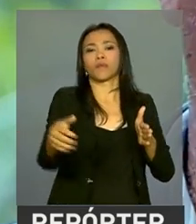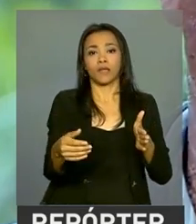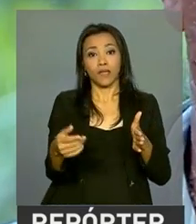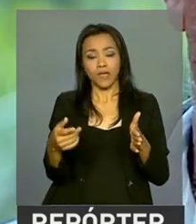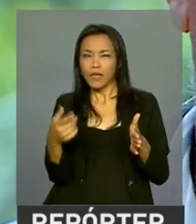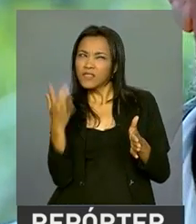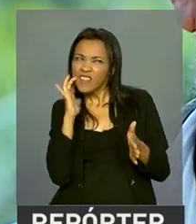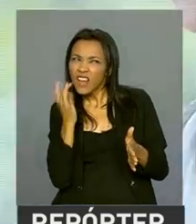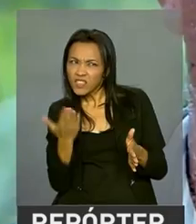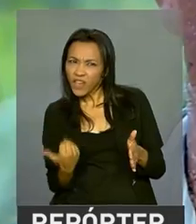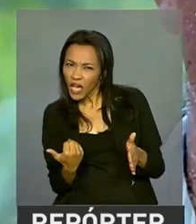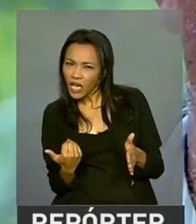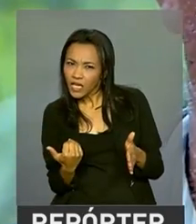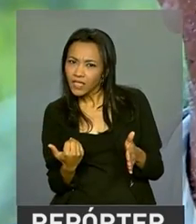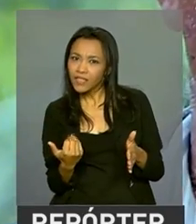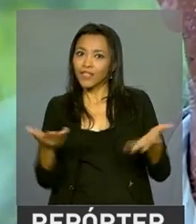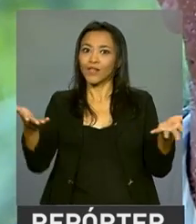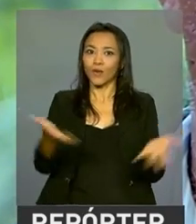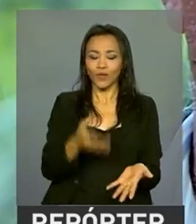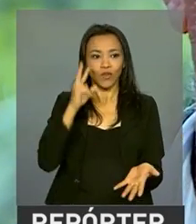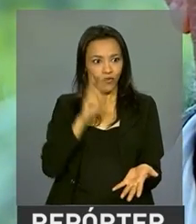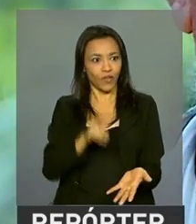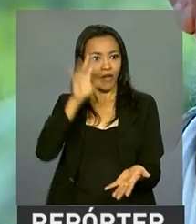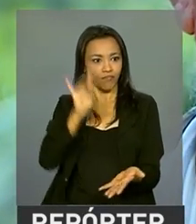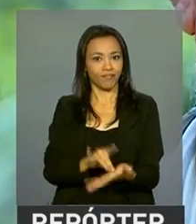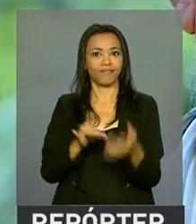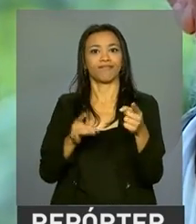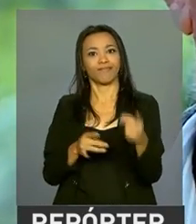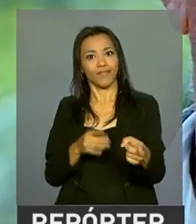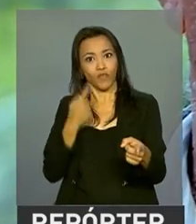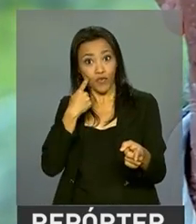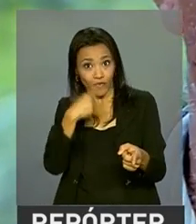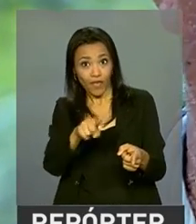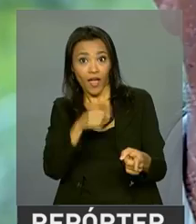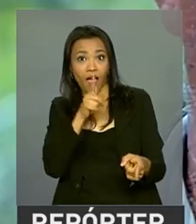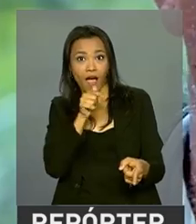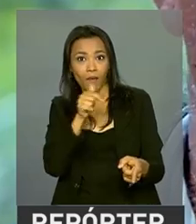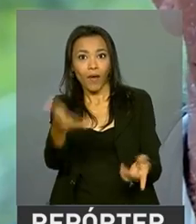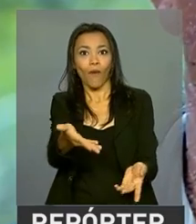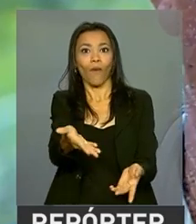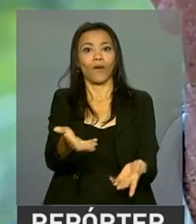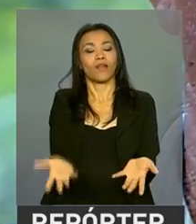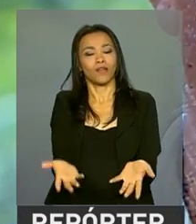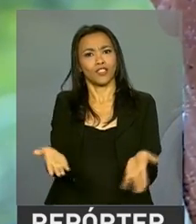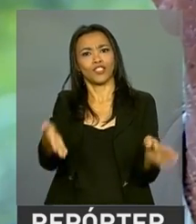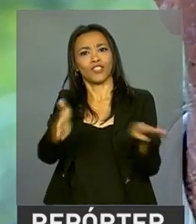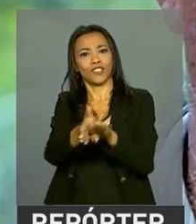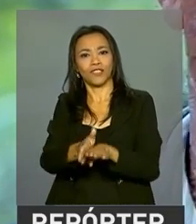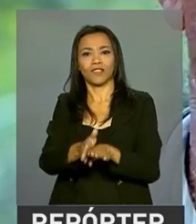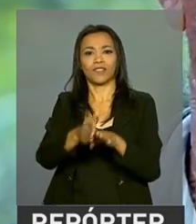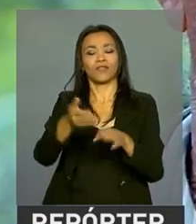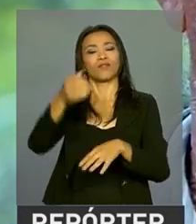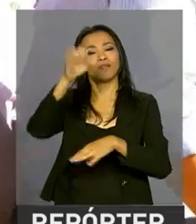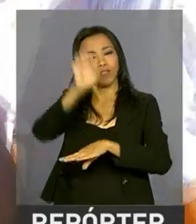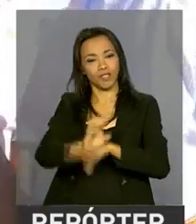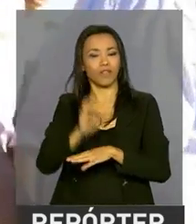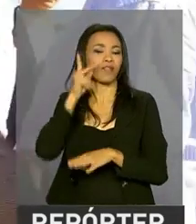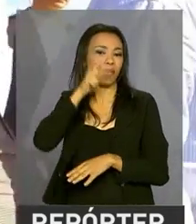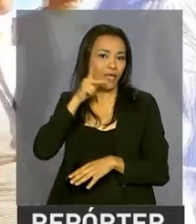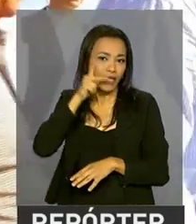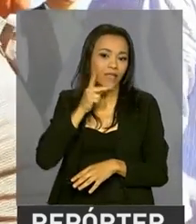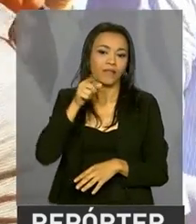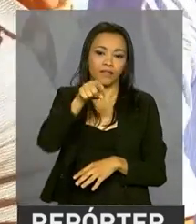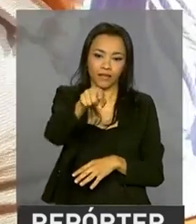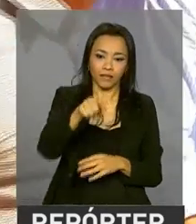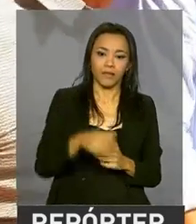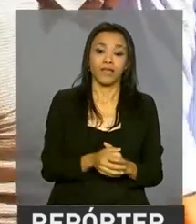será que nós vê, Pai? E hoje é que eu estou vindo, fui olhar a água do São Francisco agora, chegando no estado da Paraíba. A